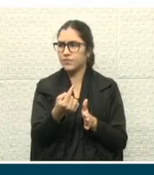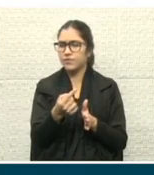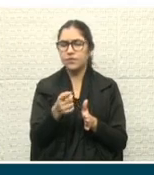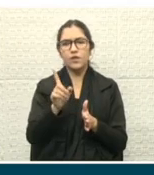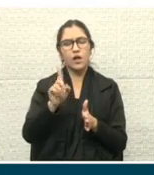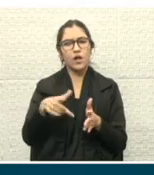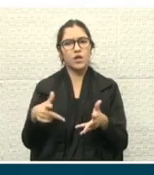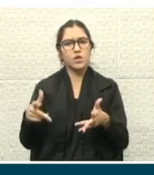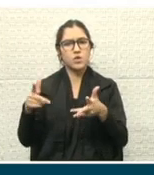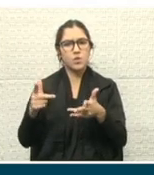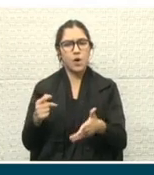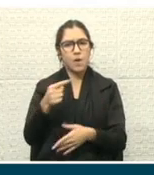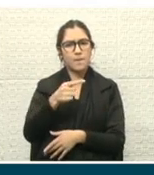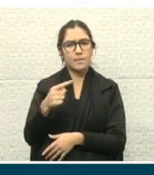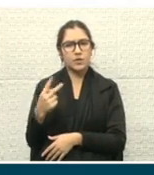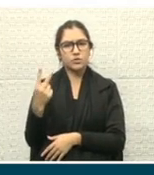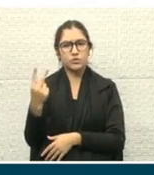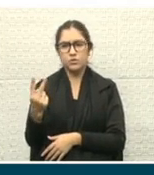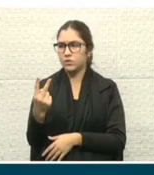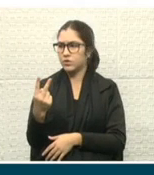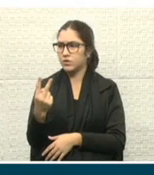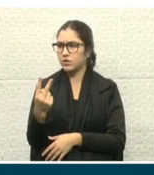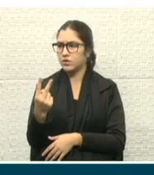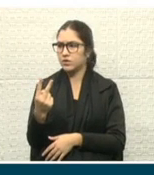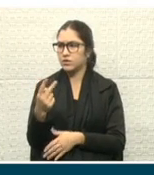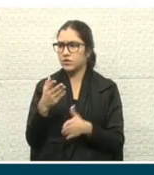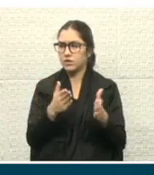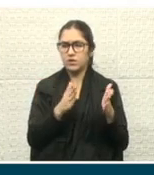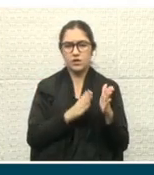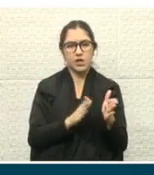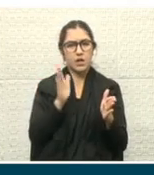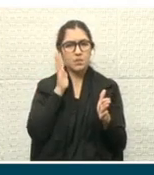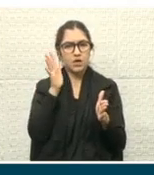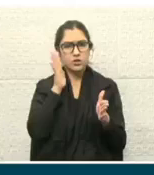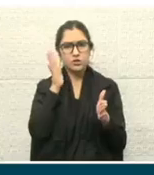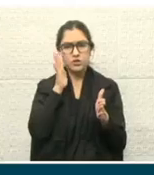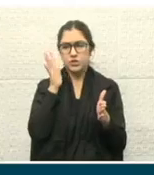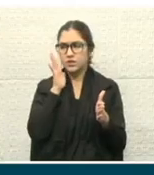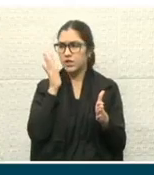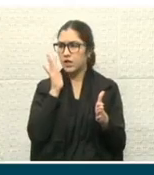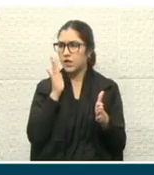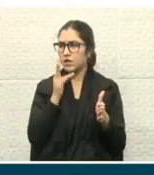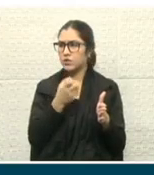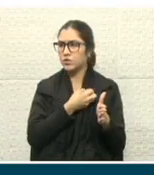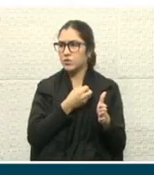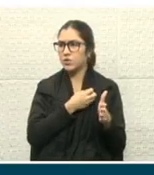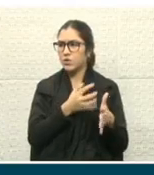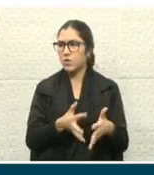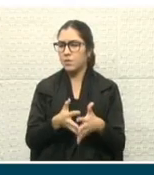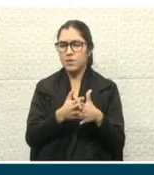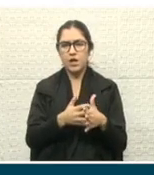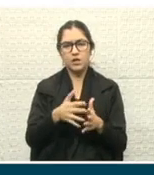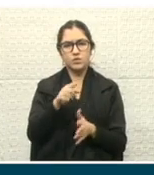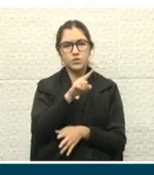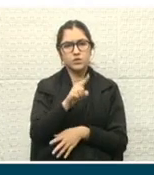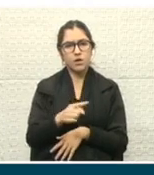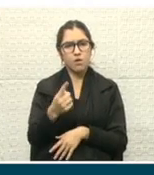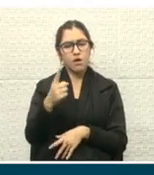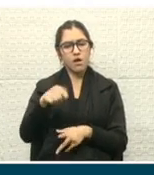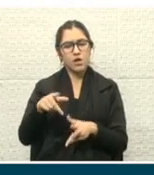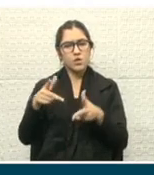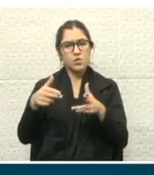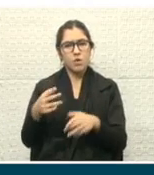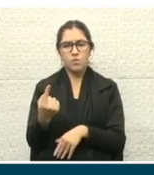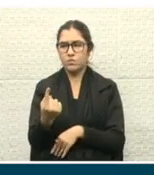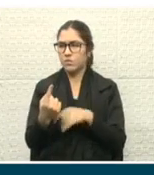vai ser igual a menos 2 e a parte imaginária deste número complexo Z1 vai ser igual